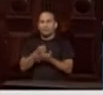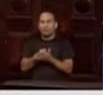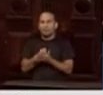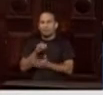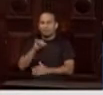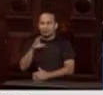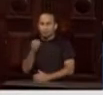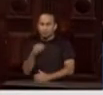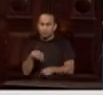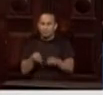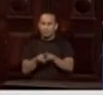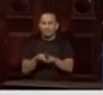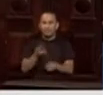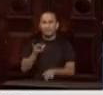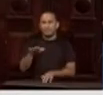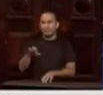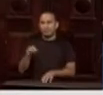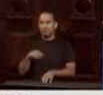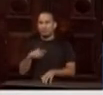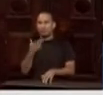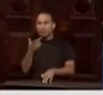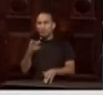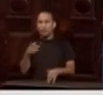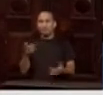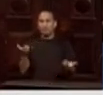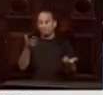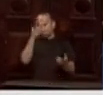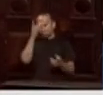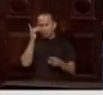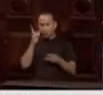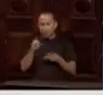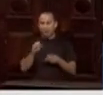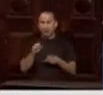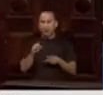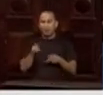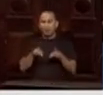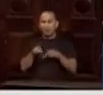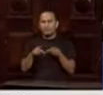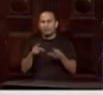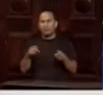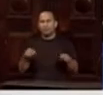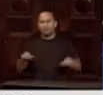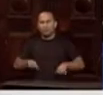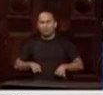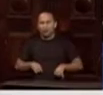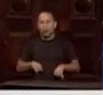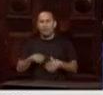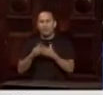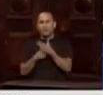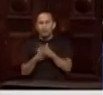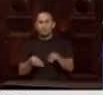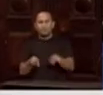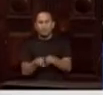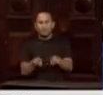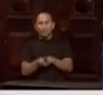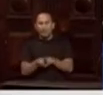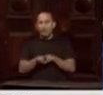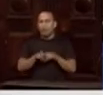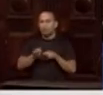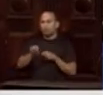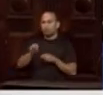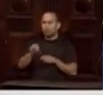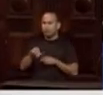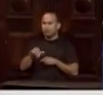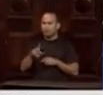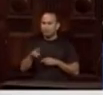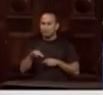Francisco, né? Porque só o cidadão tem que apanhar, o cidadão de bem tem que apanhar. O empresário também, a Supervia também,